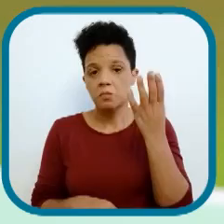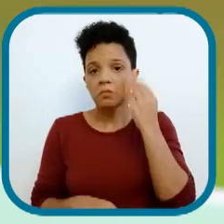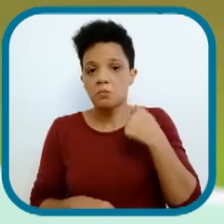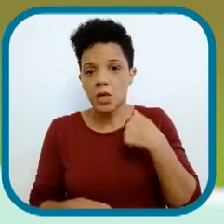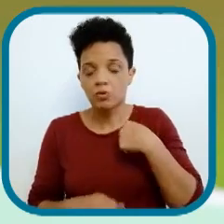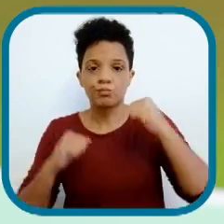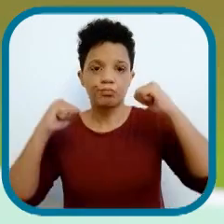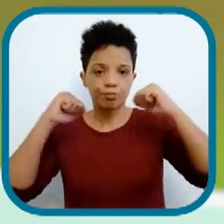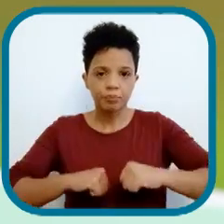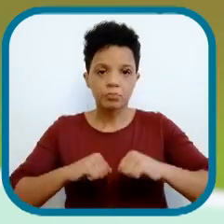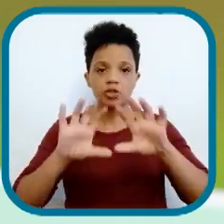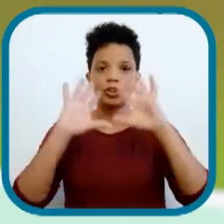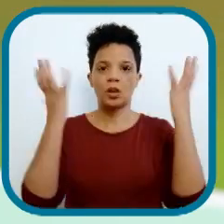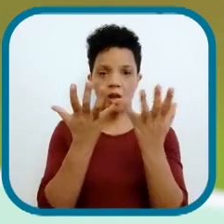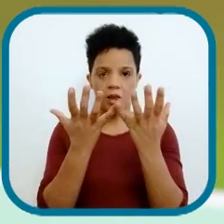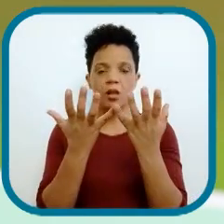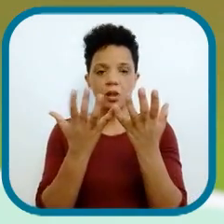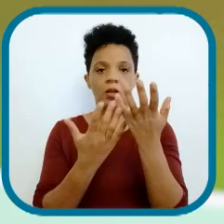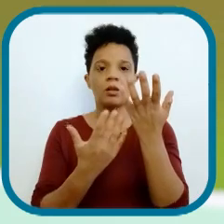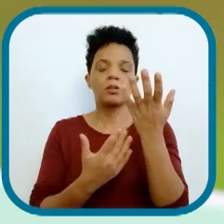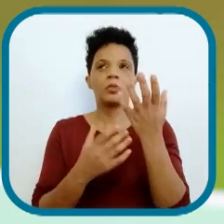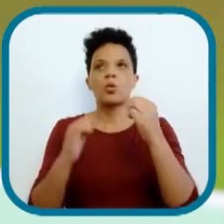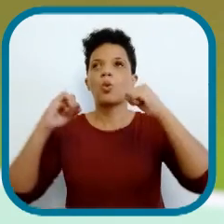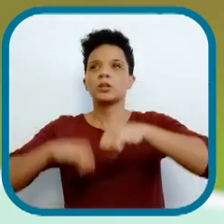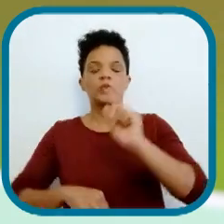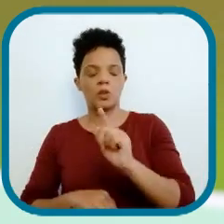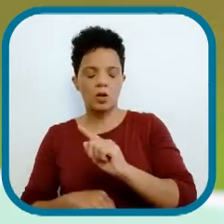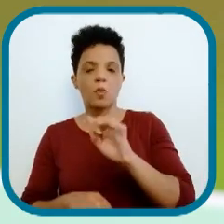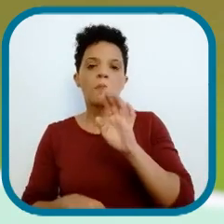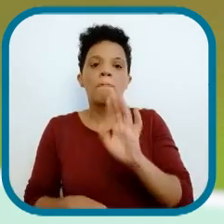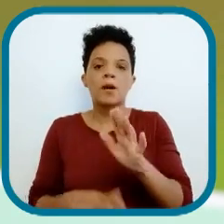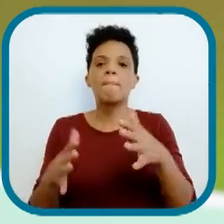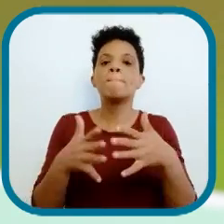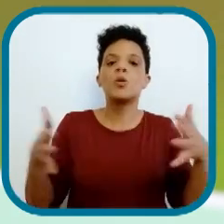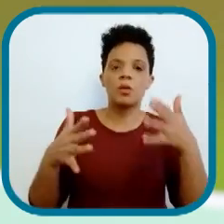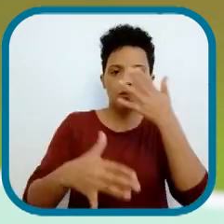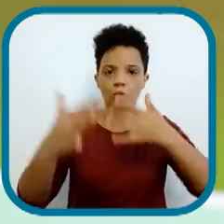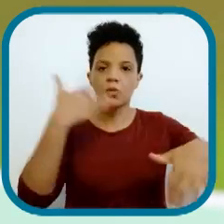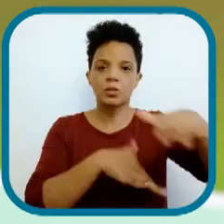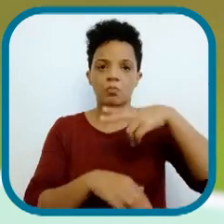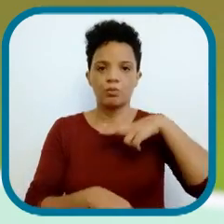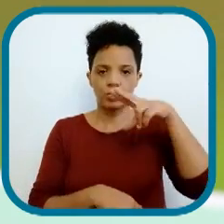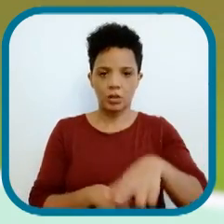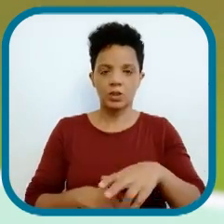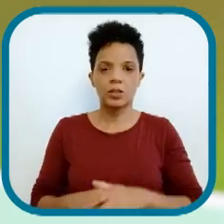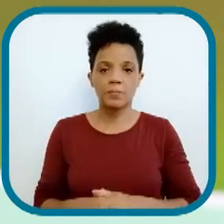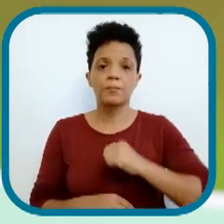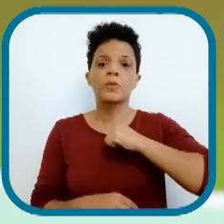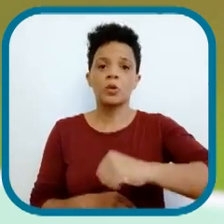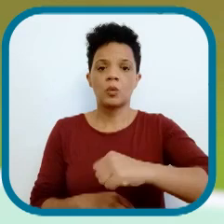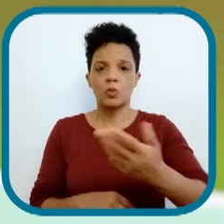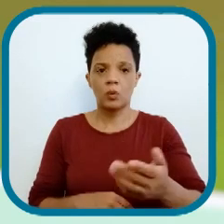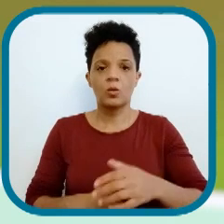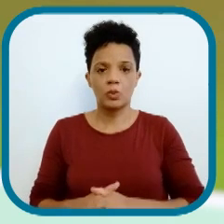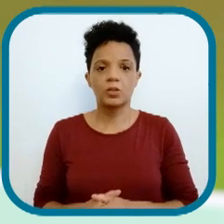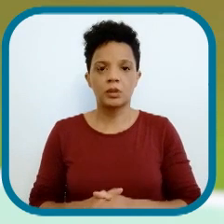escolha, eu julgo que há um consenso generalizado, não é um consenso, peço desculpa, mas há claramente uma maioria da população portuguesa que